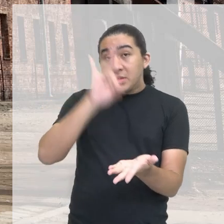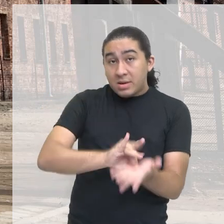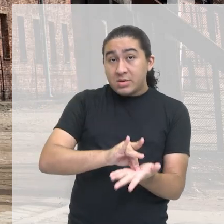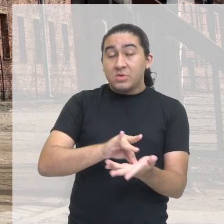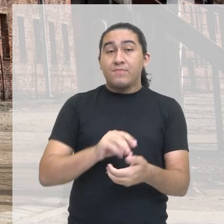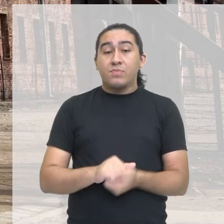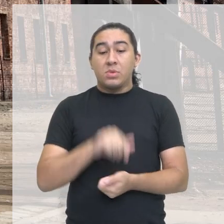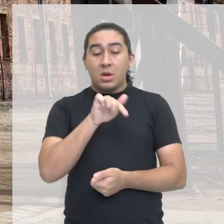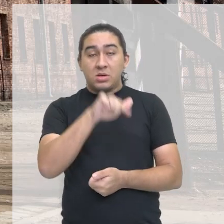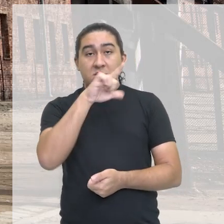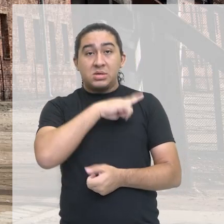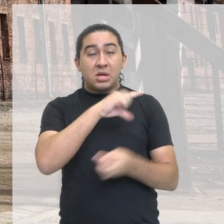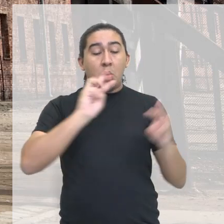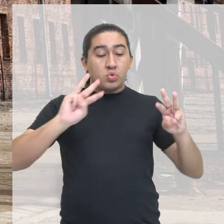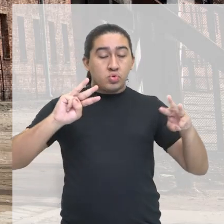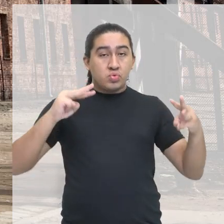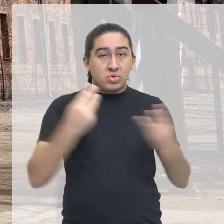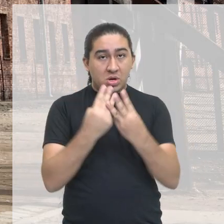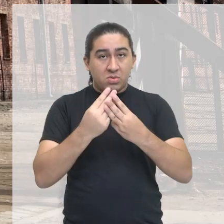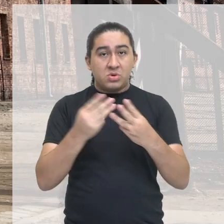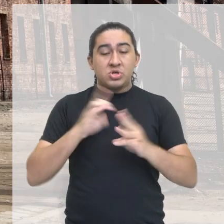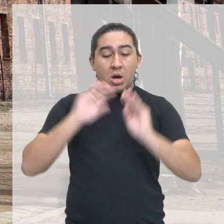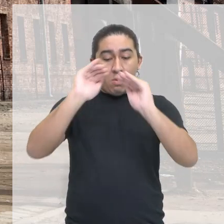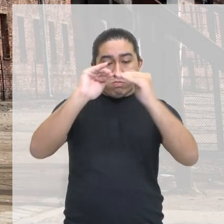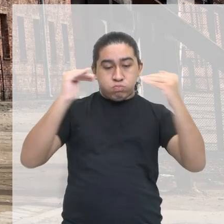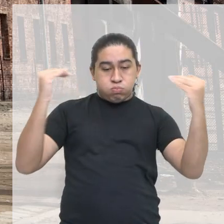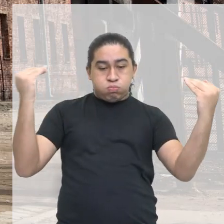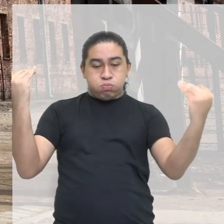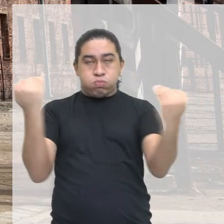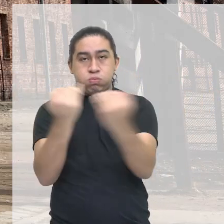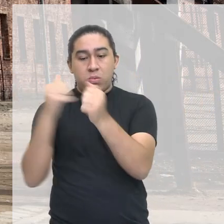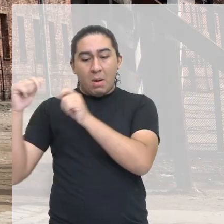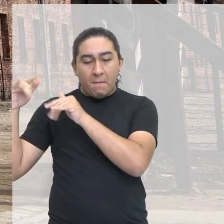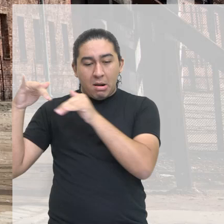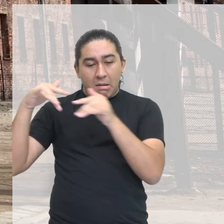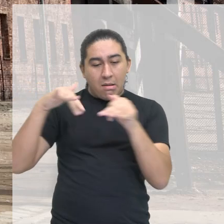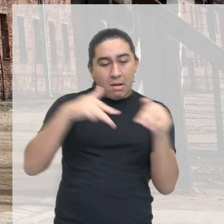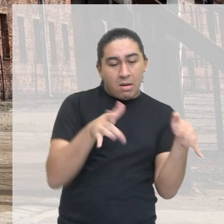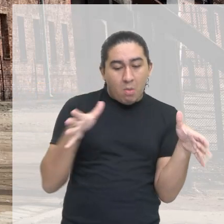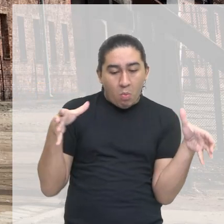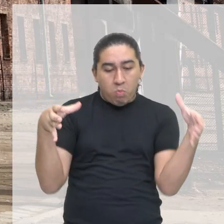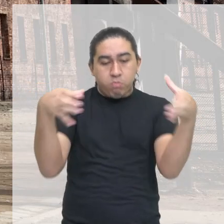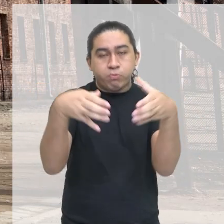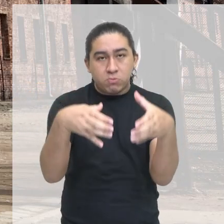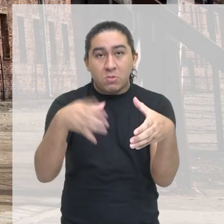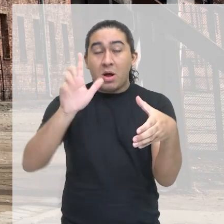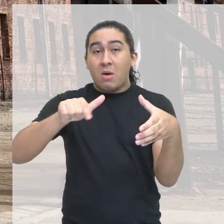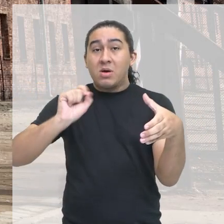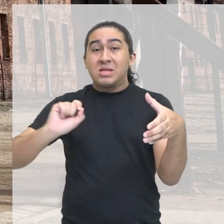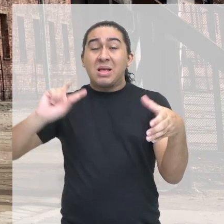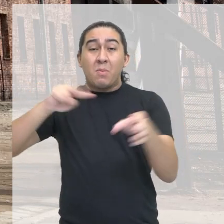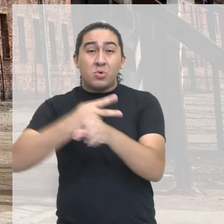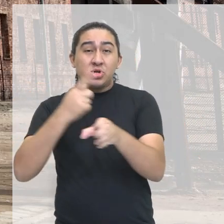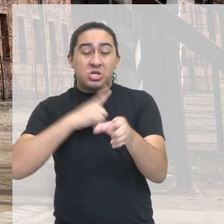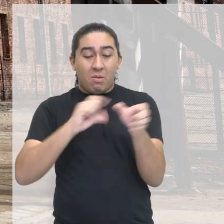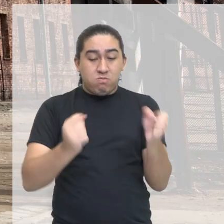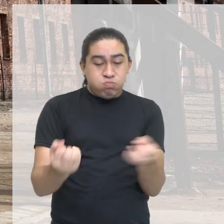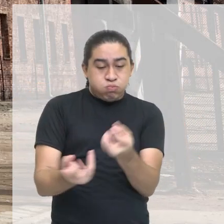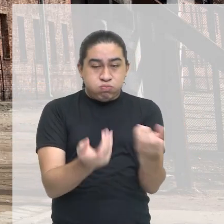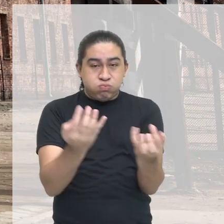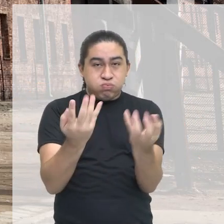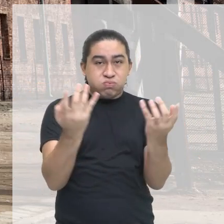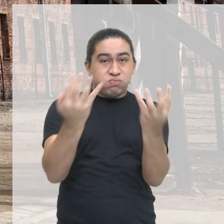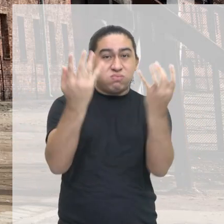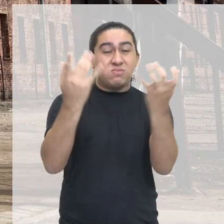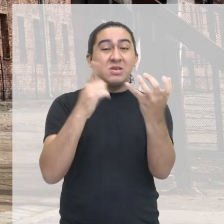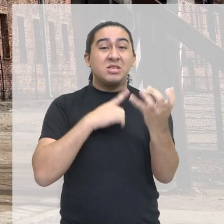esses judeus eles eram colocados dentro de câmaras de gás, em que era ali acionado os gases e que eles